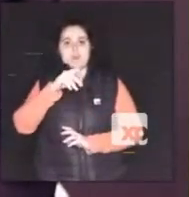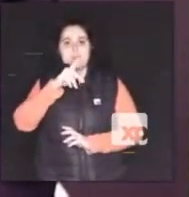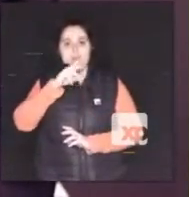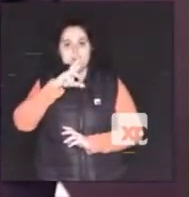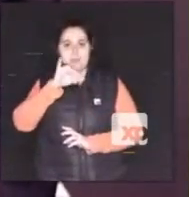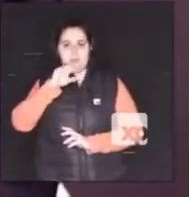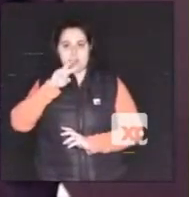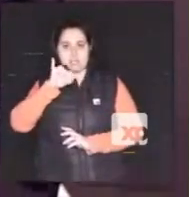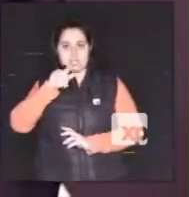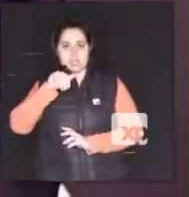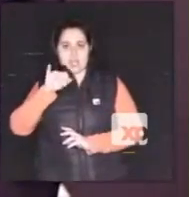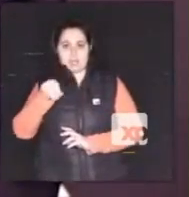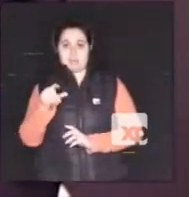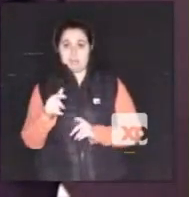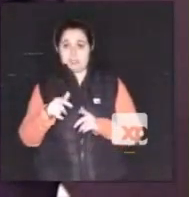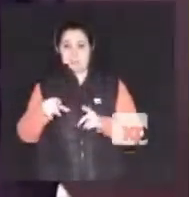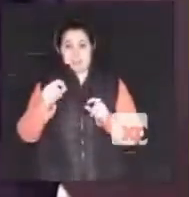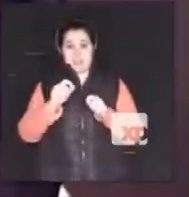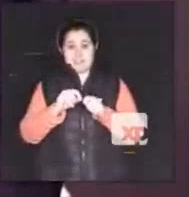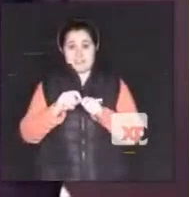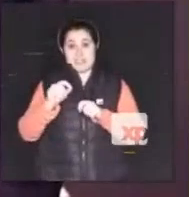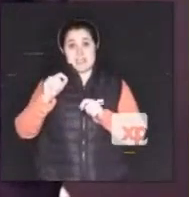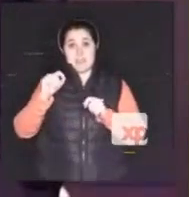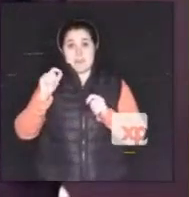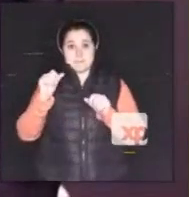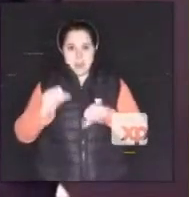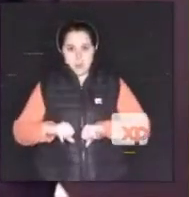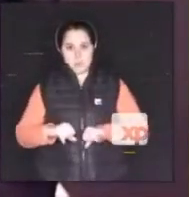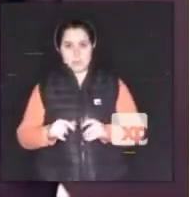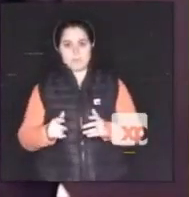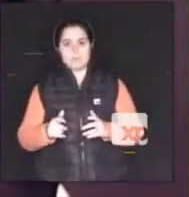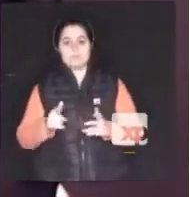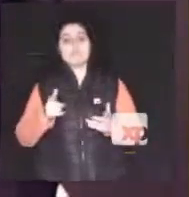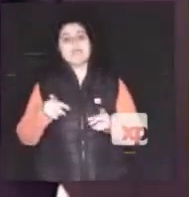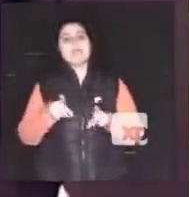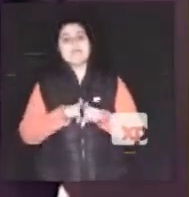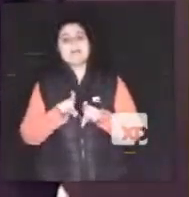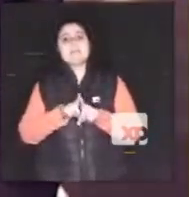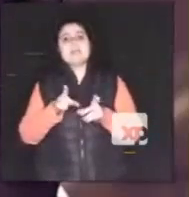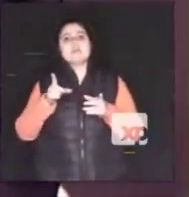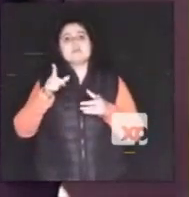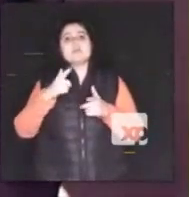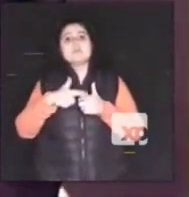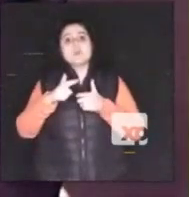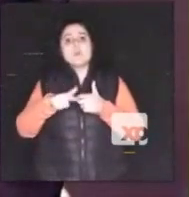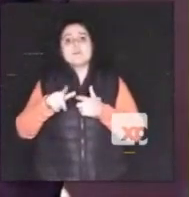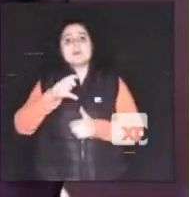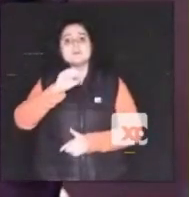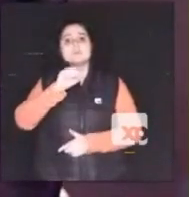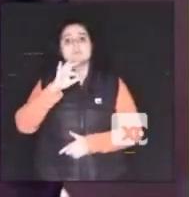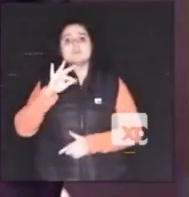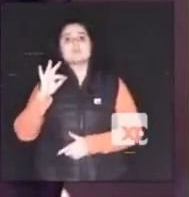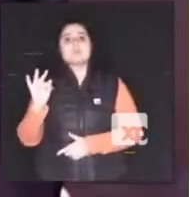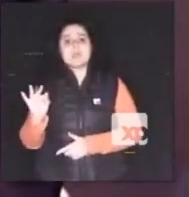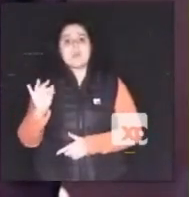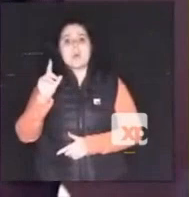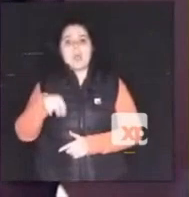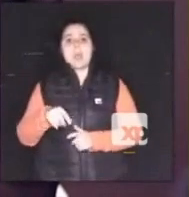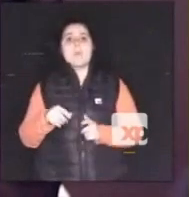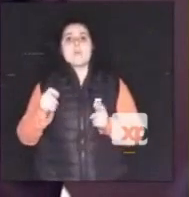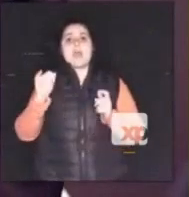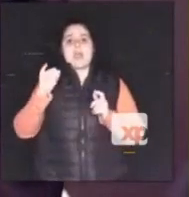ele exerce mal e portanto o desgaste do supremo veio sobretudo do exercício de uma competência